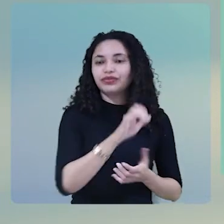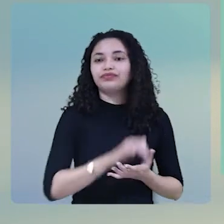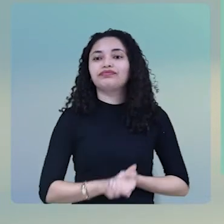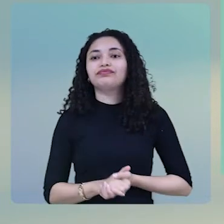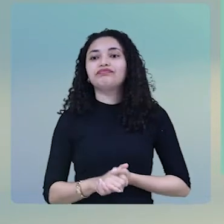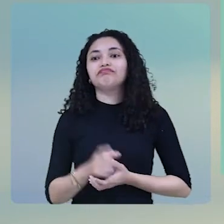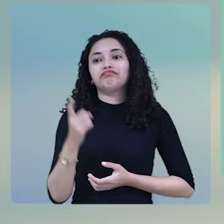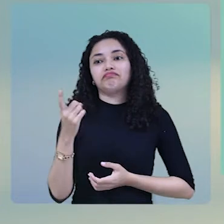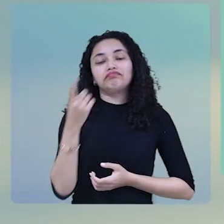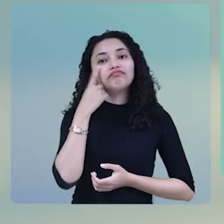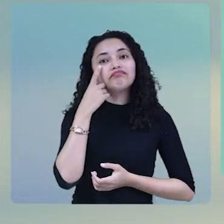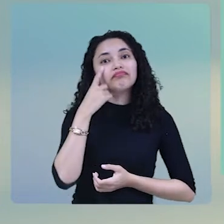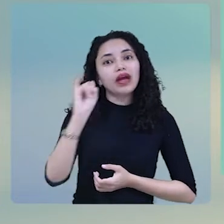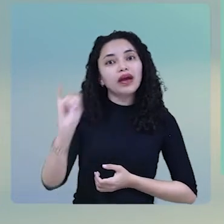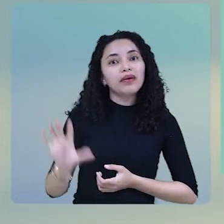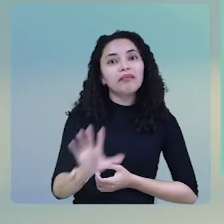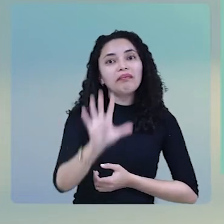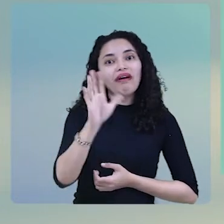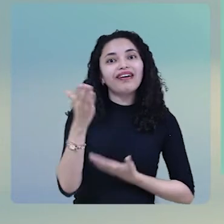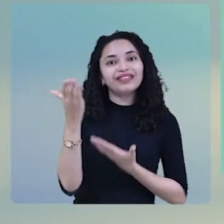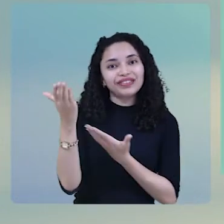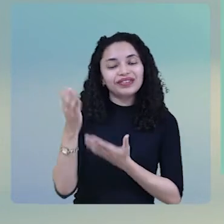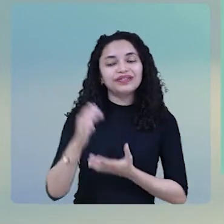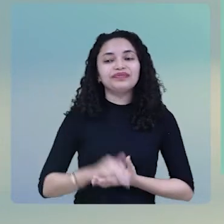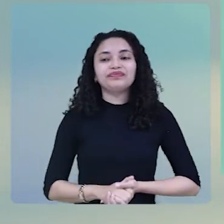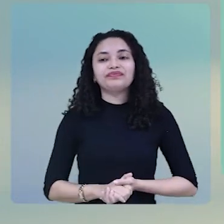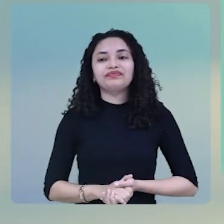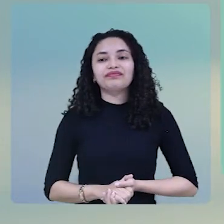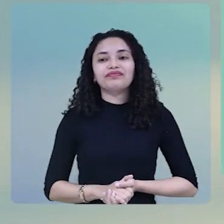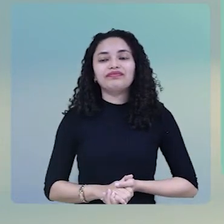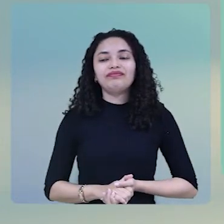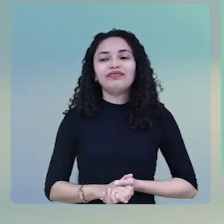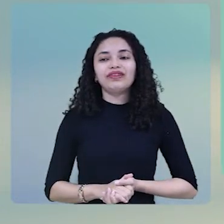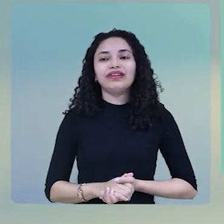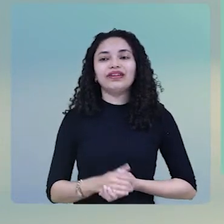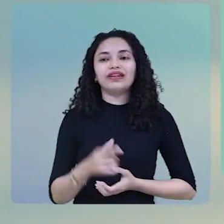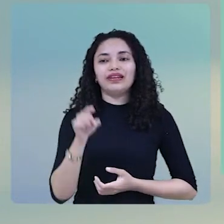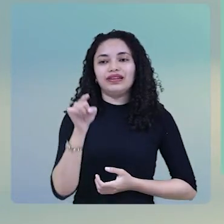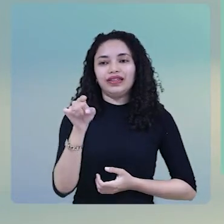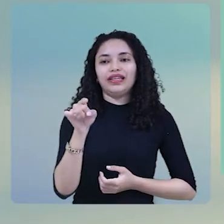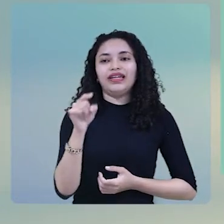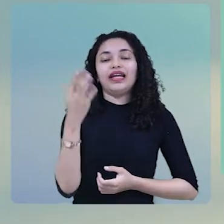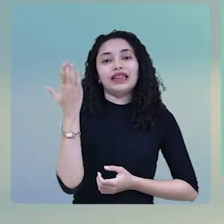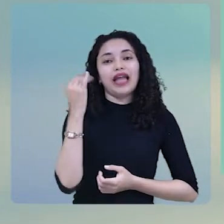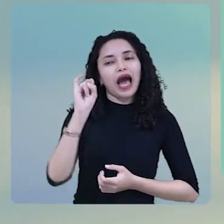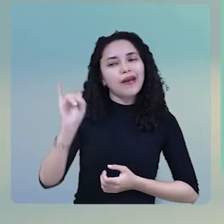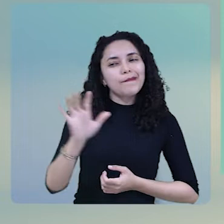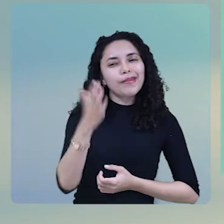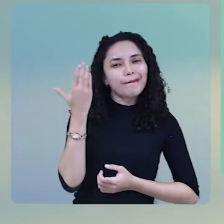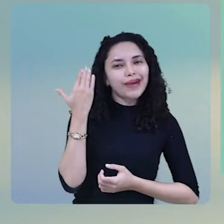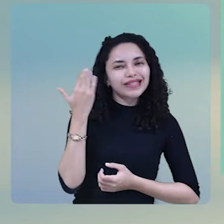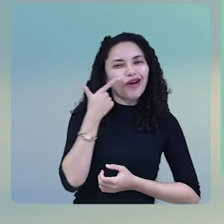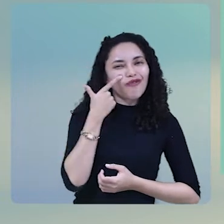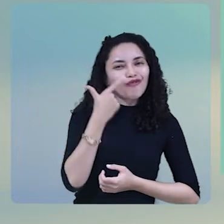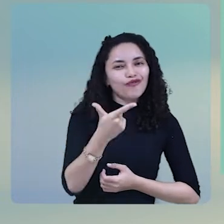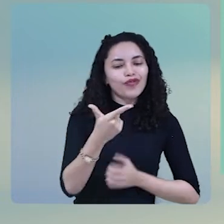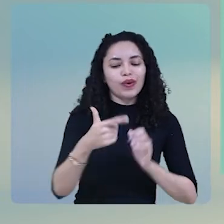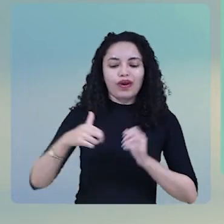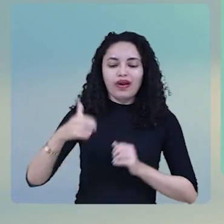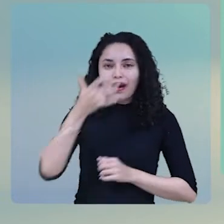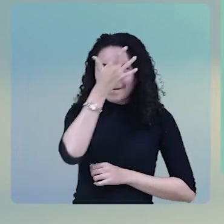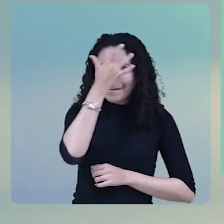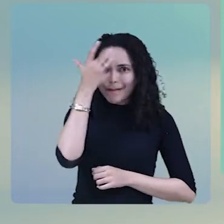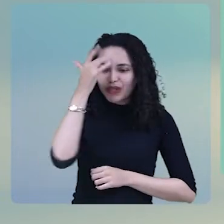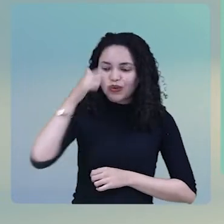gravura anterior que tinha lá representando alguém subindo uma escada. A partir do momento que eu